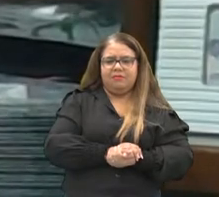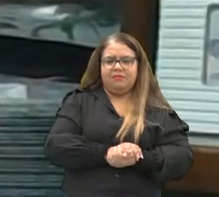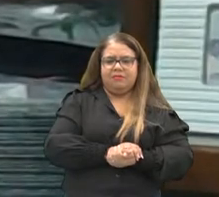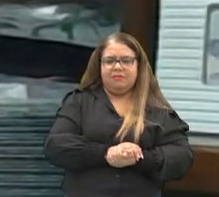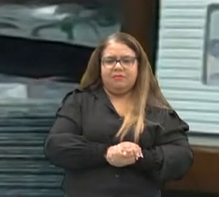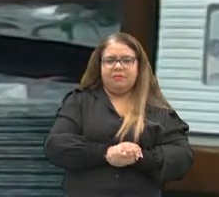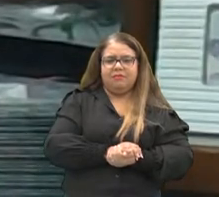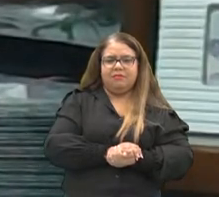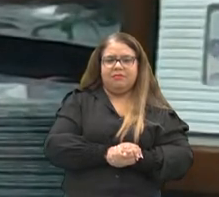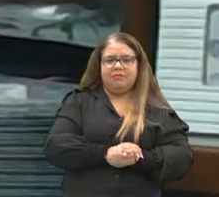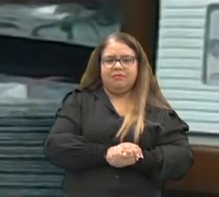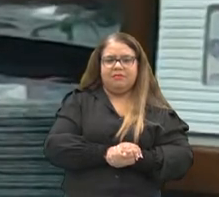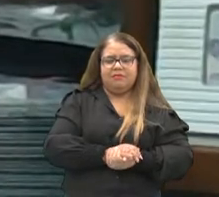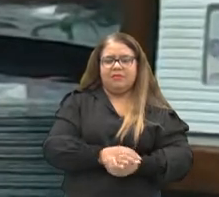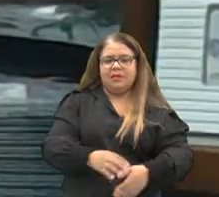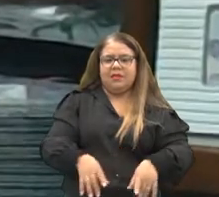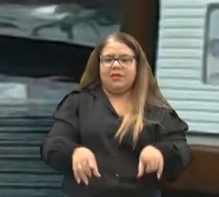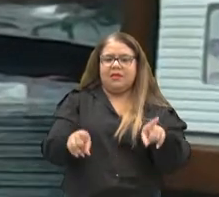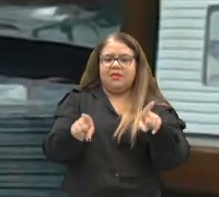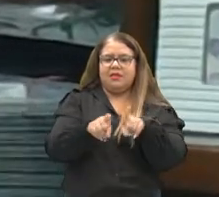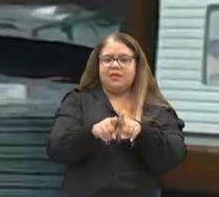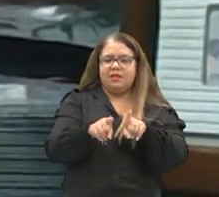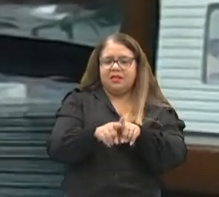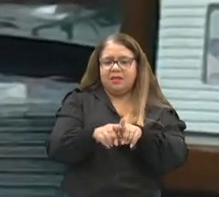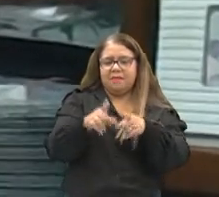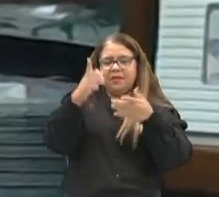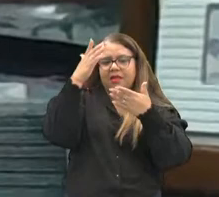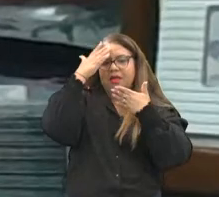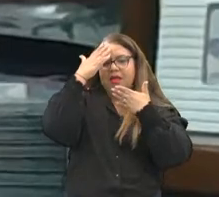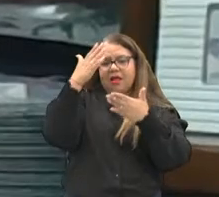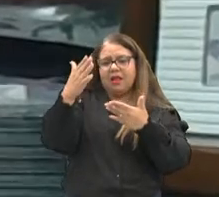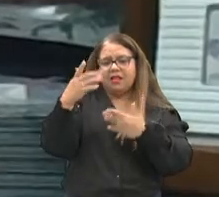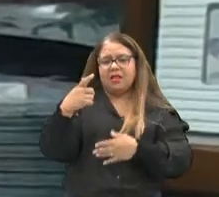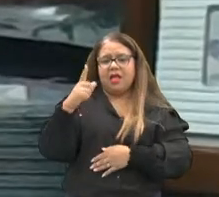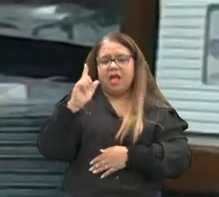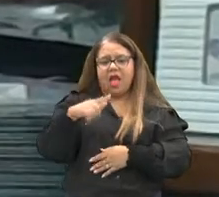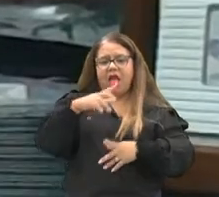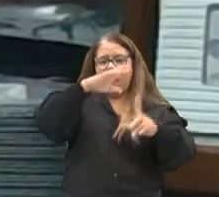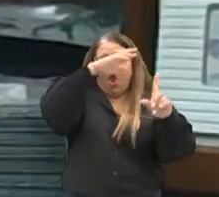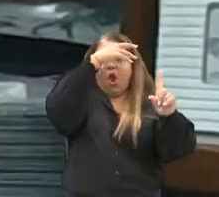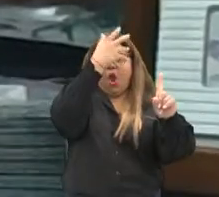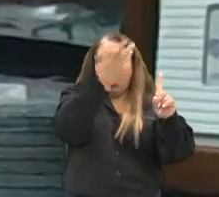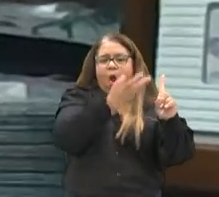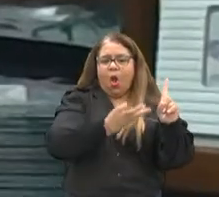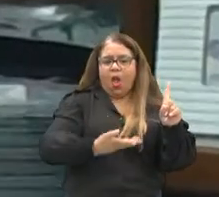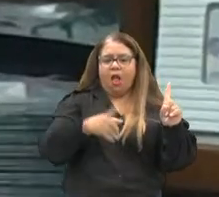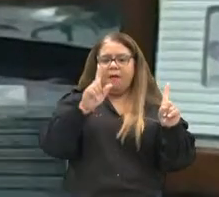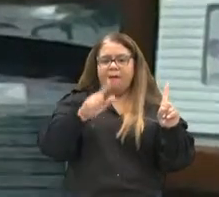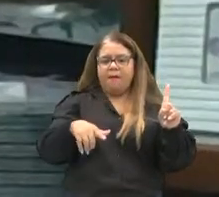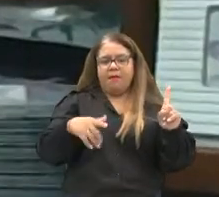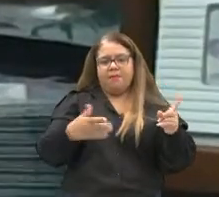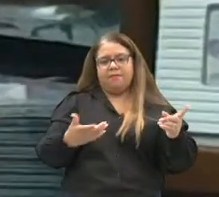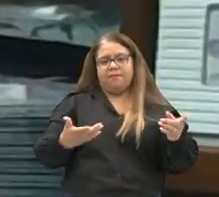a honra de receber. Agradeço também a honra de receber essa